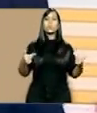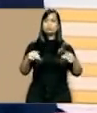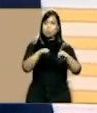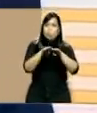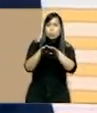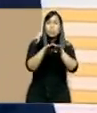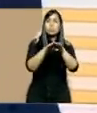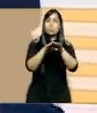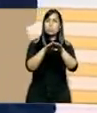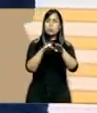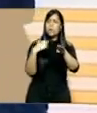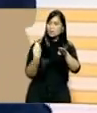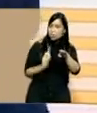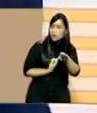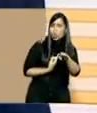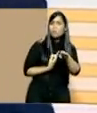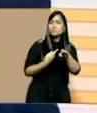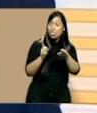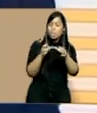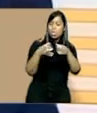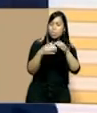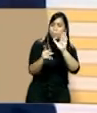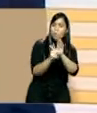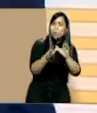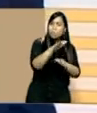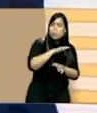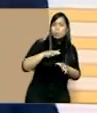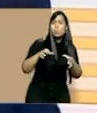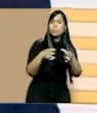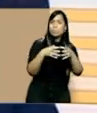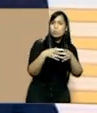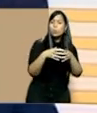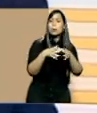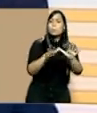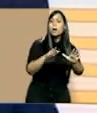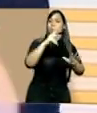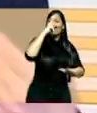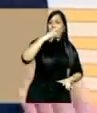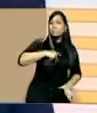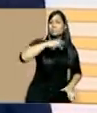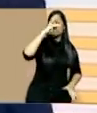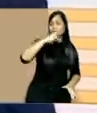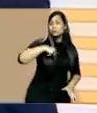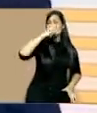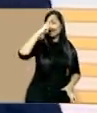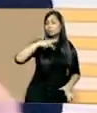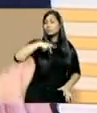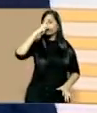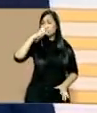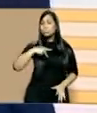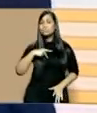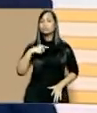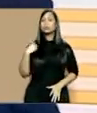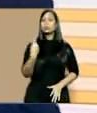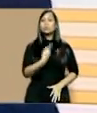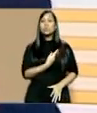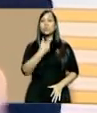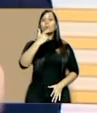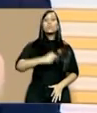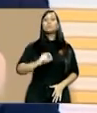que nos faz humano, que nos faz pertencentes a uma categoria, mas é a individualidade que nos torna quem